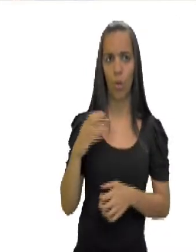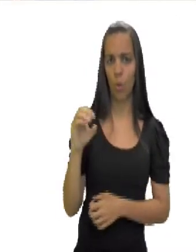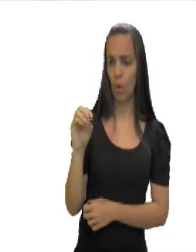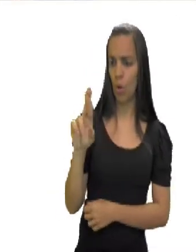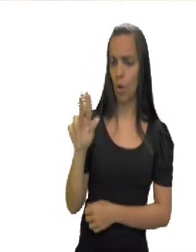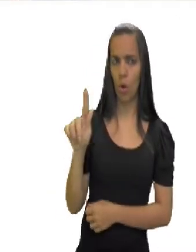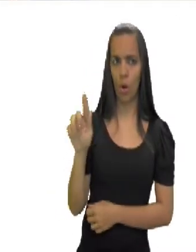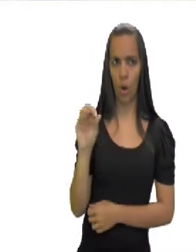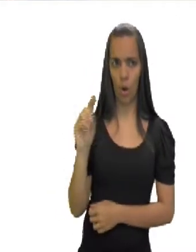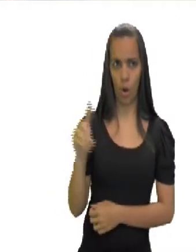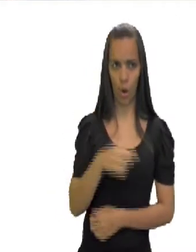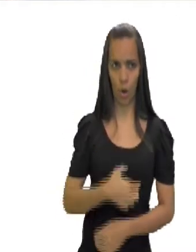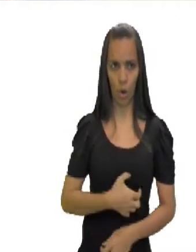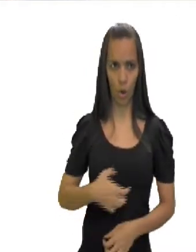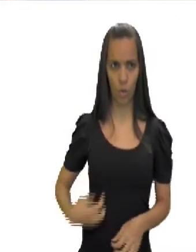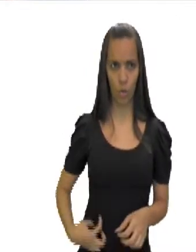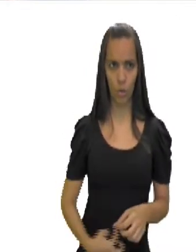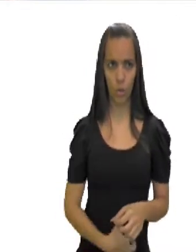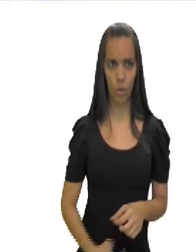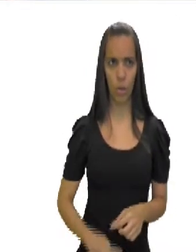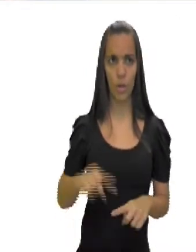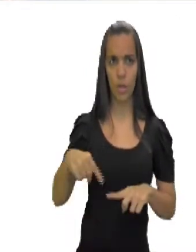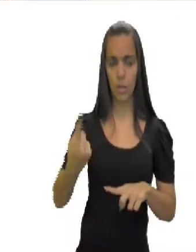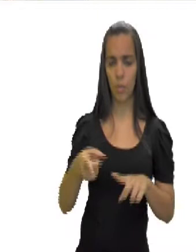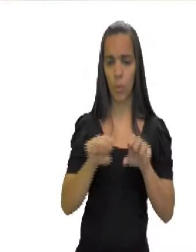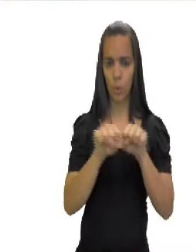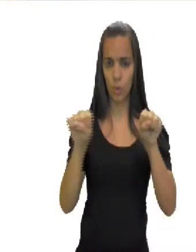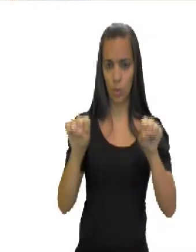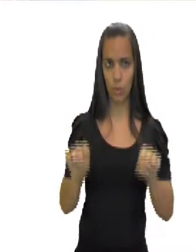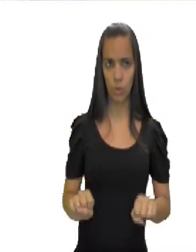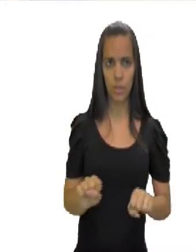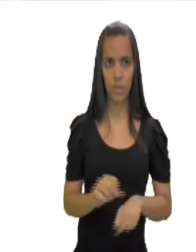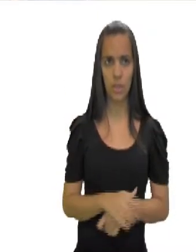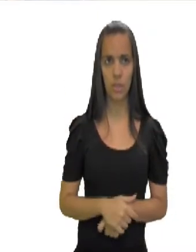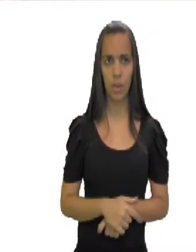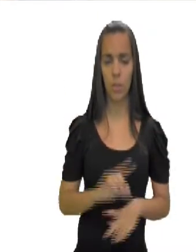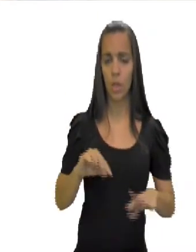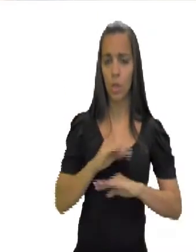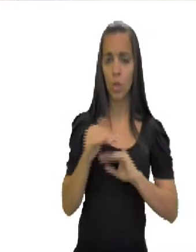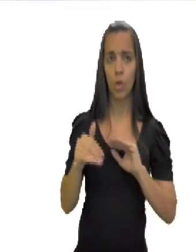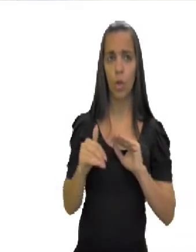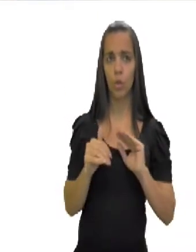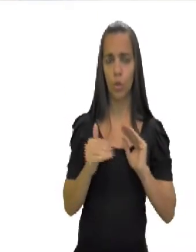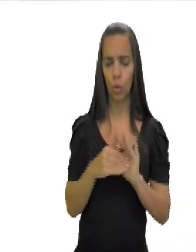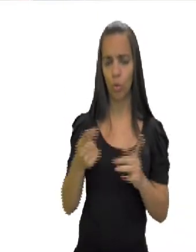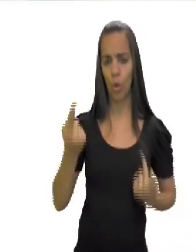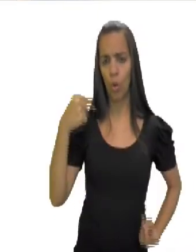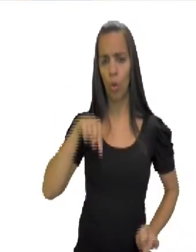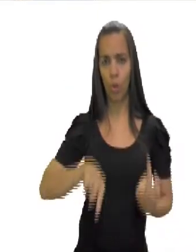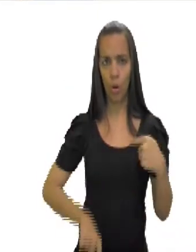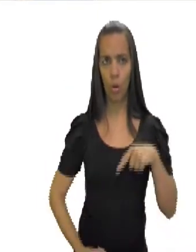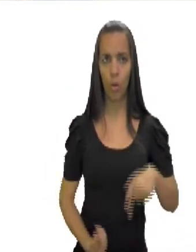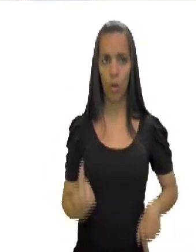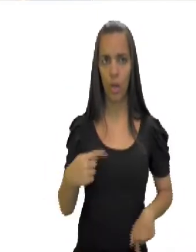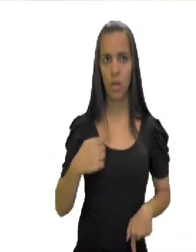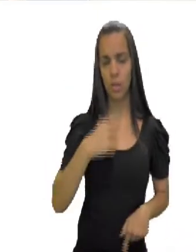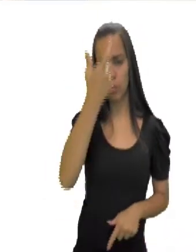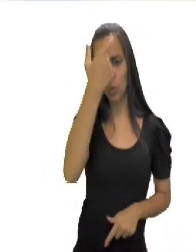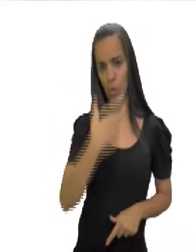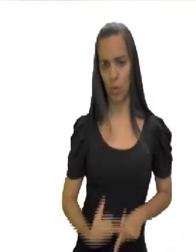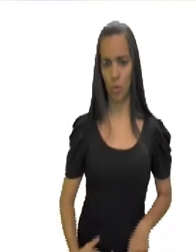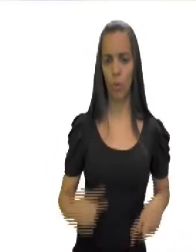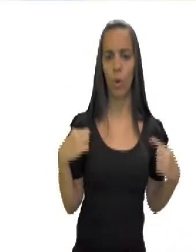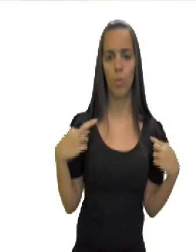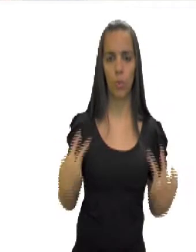O órgão, o sistema. E o sistema, o organismo, o nosso corpo.